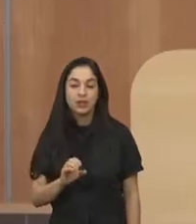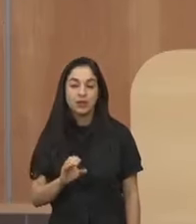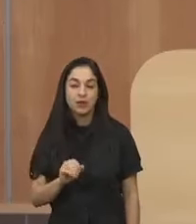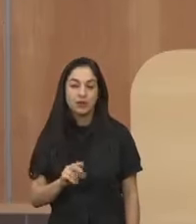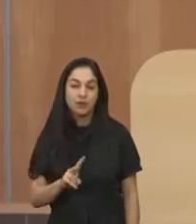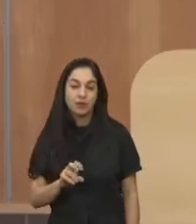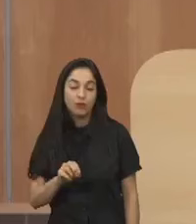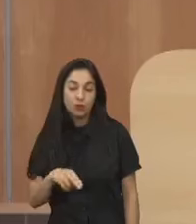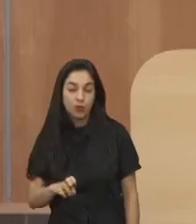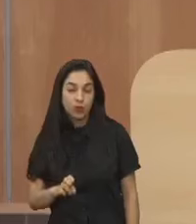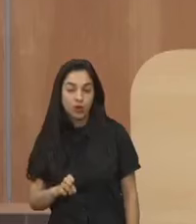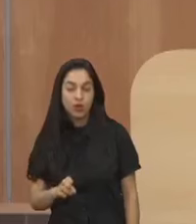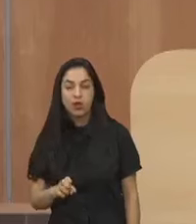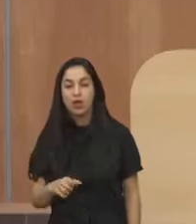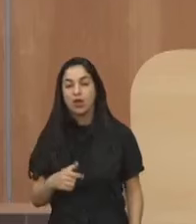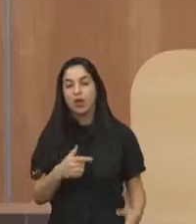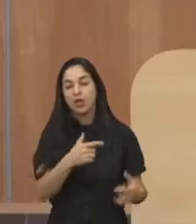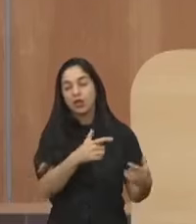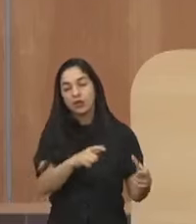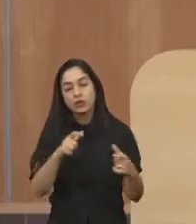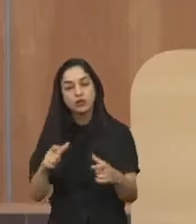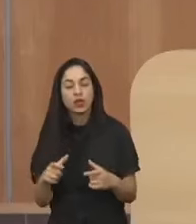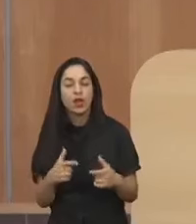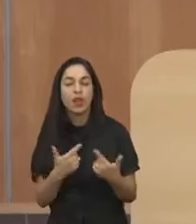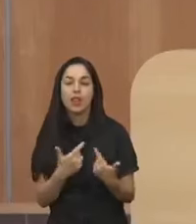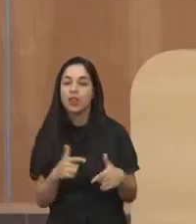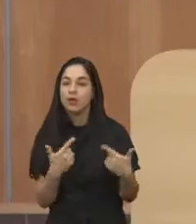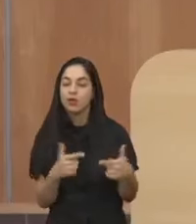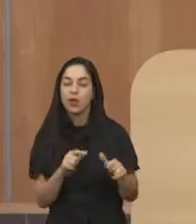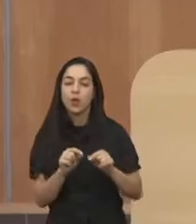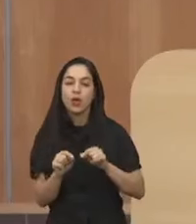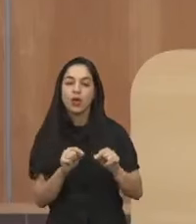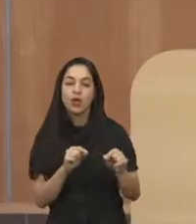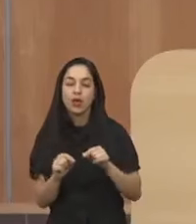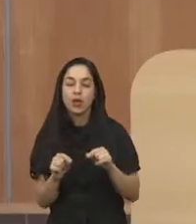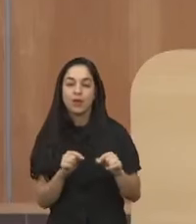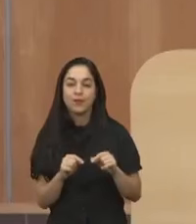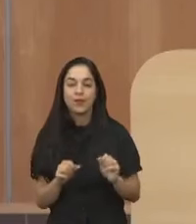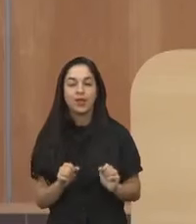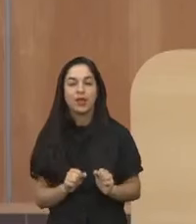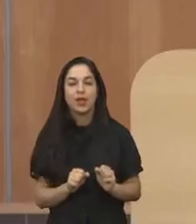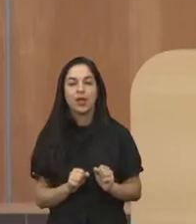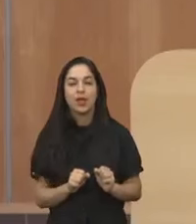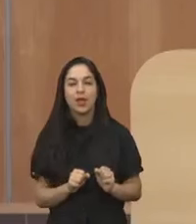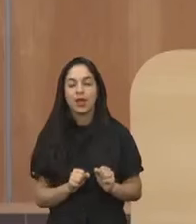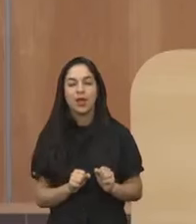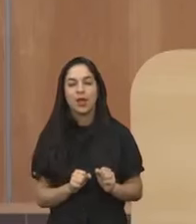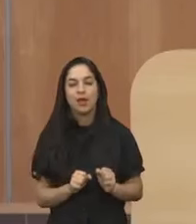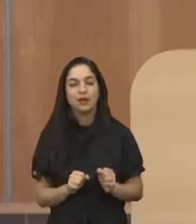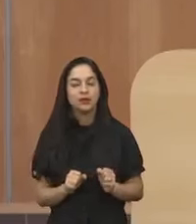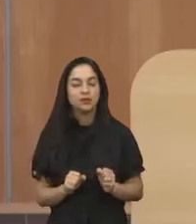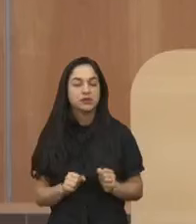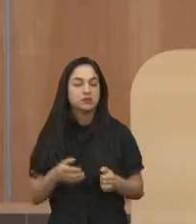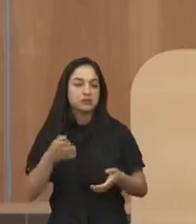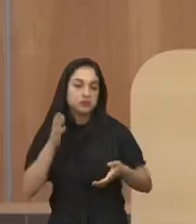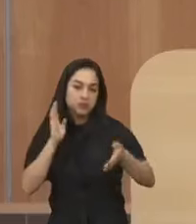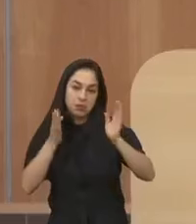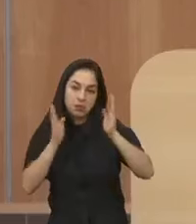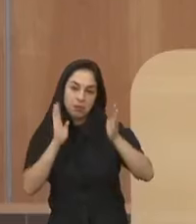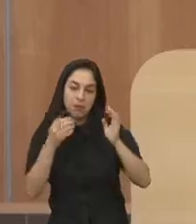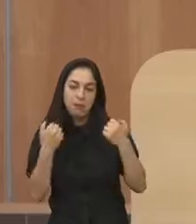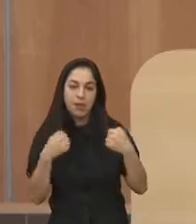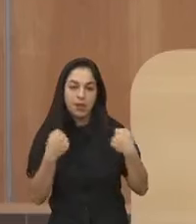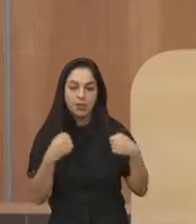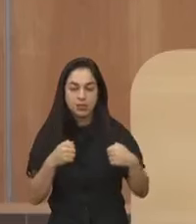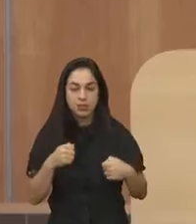pátio nessas localidades para que as máquinas que passam por esses bairros, como no Veranejal, que precisa muito da